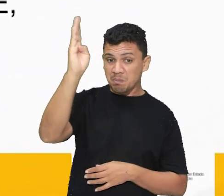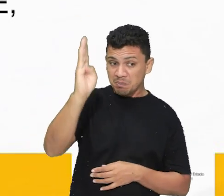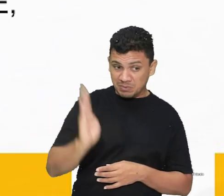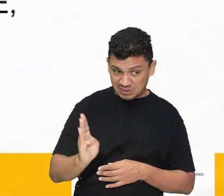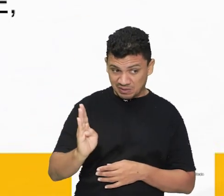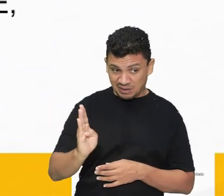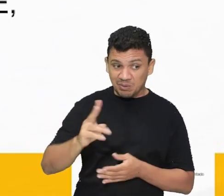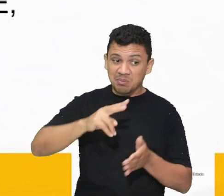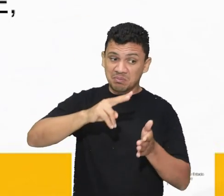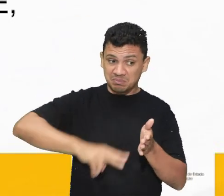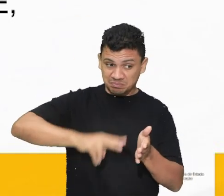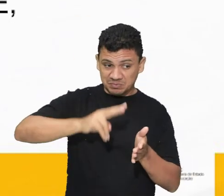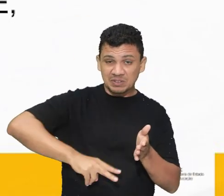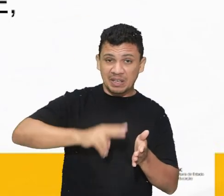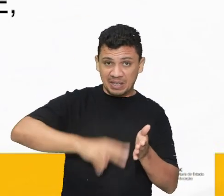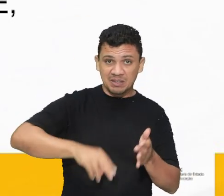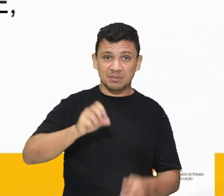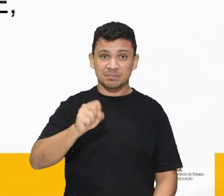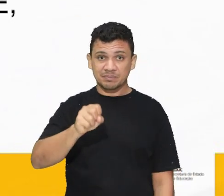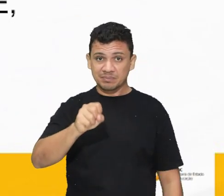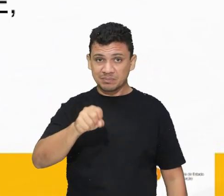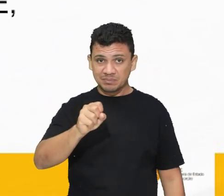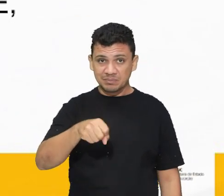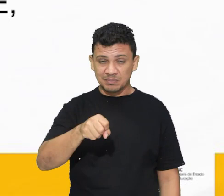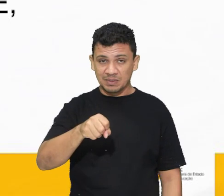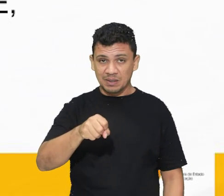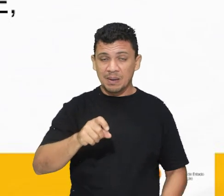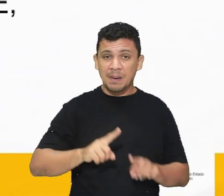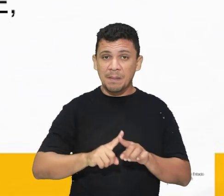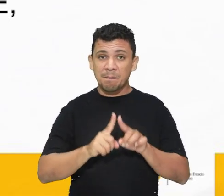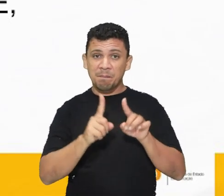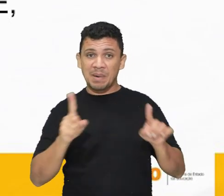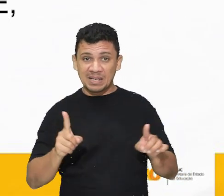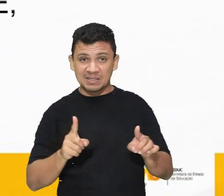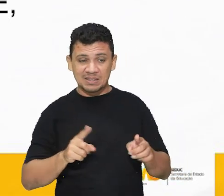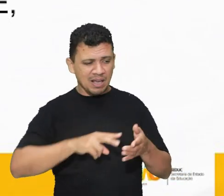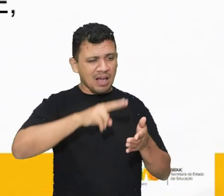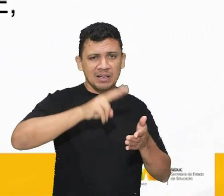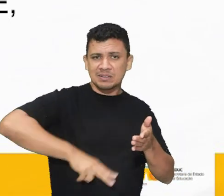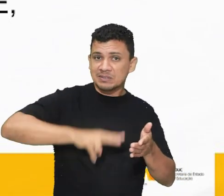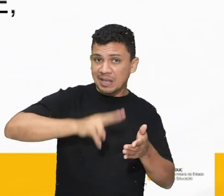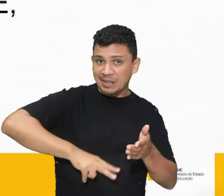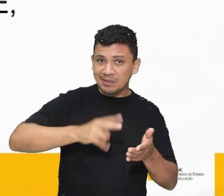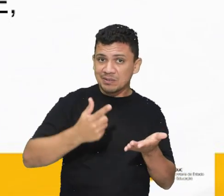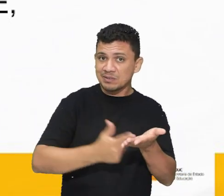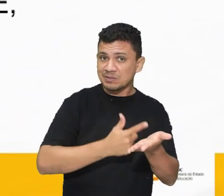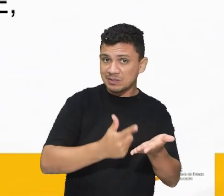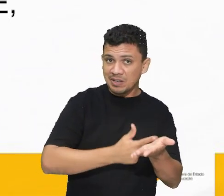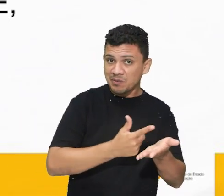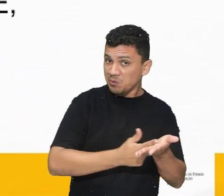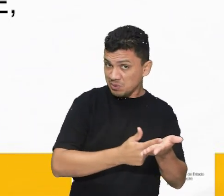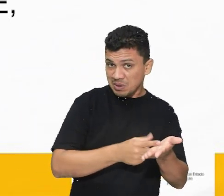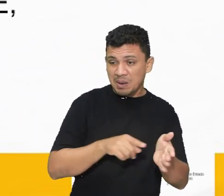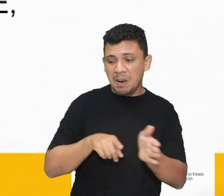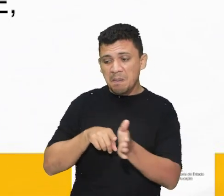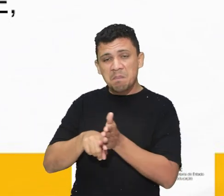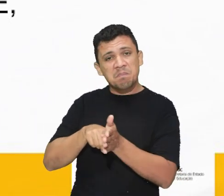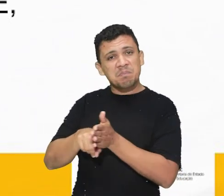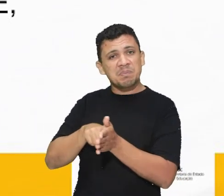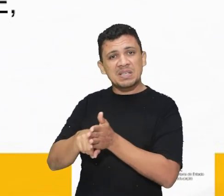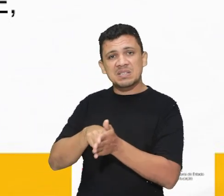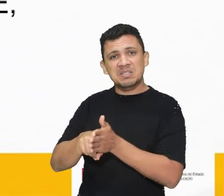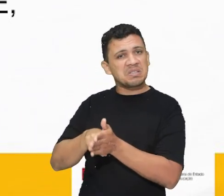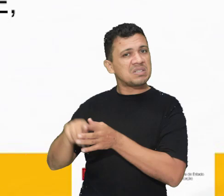brasileiros leem, sim. Só que eles leem livros que as pesquisas